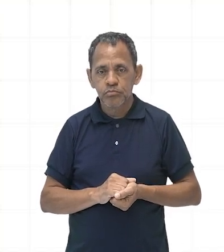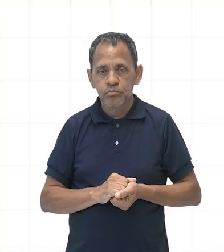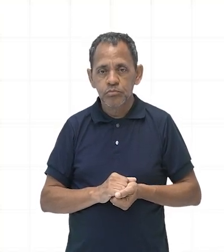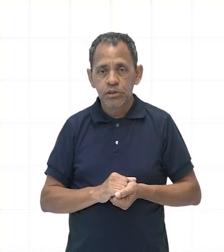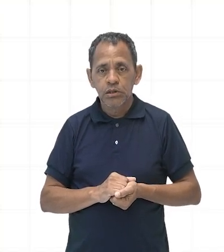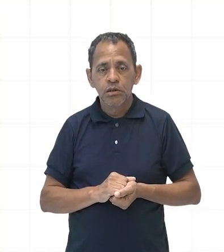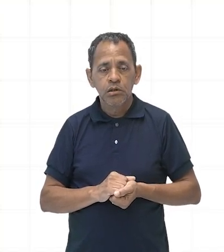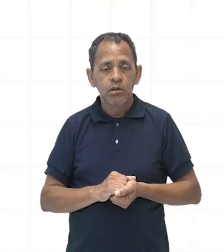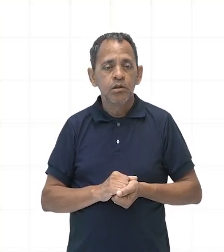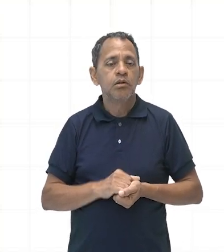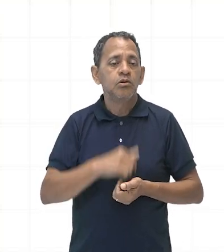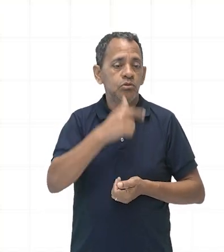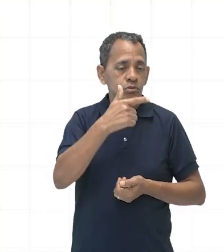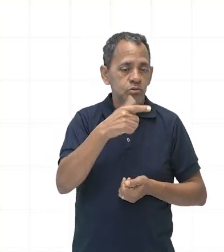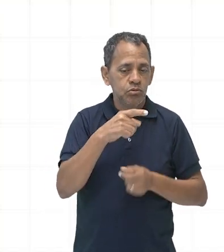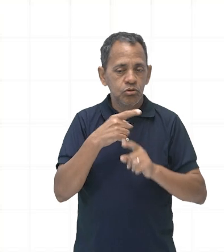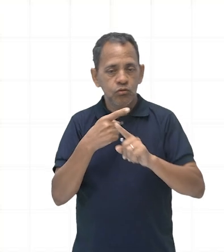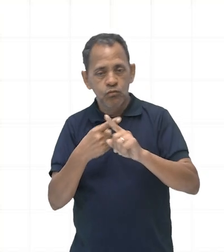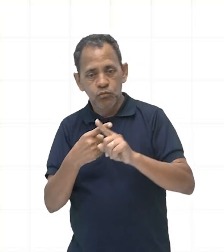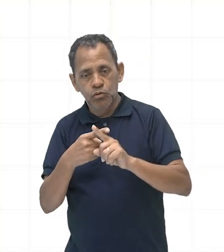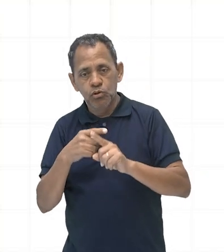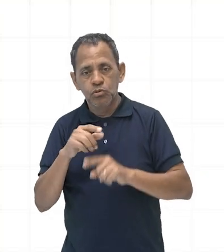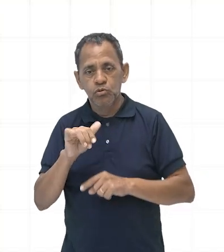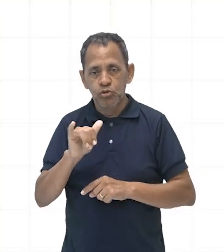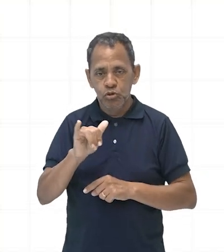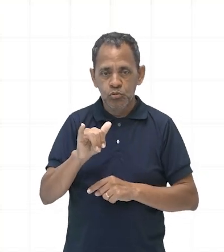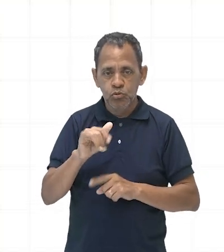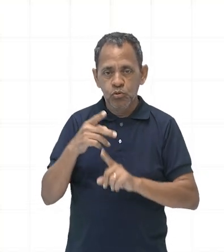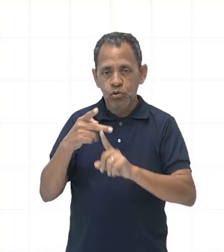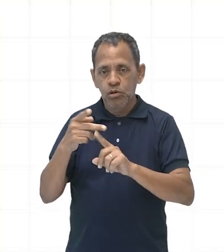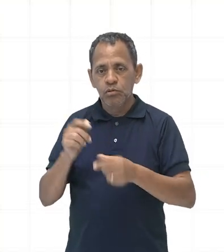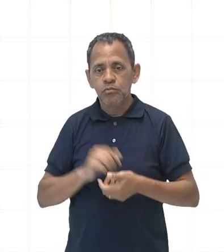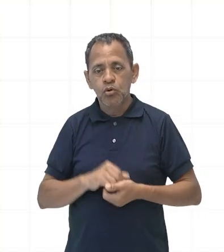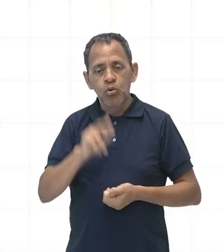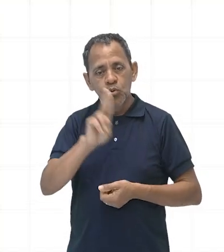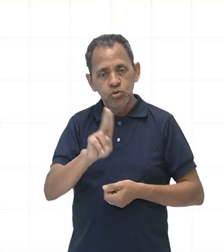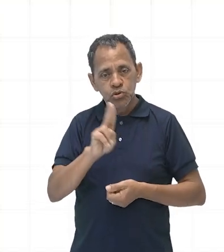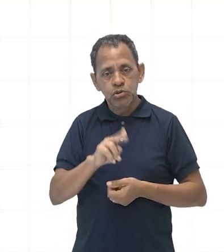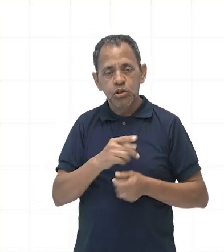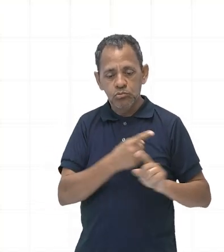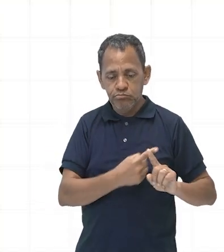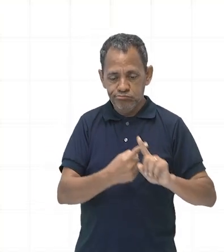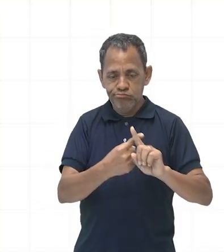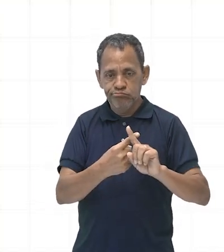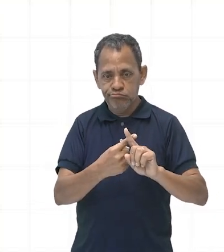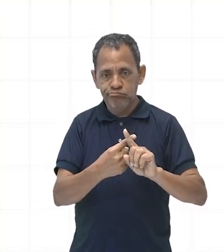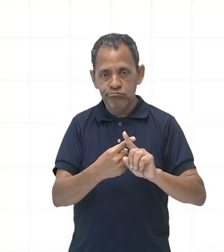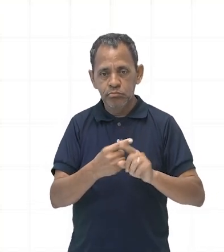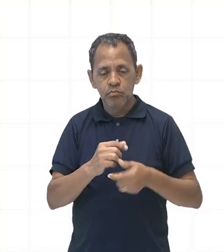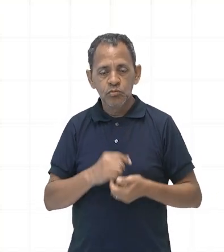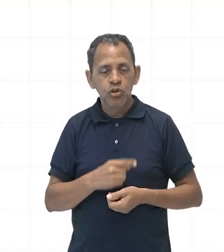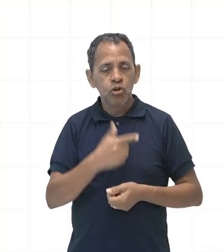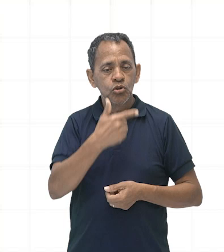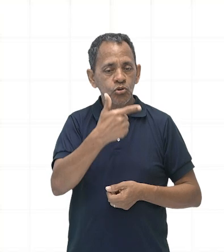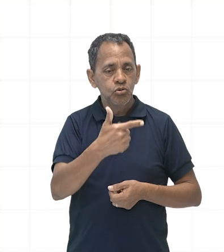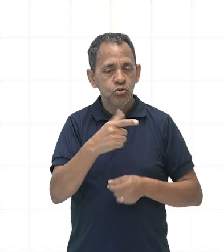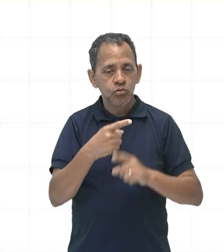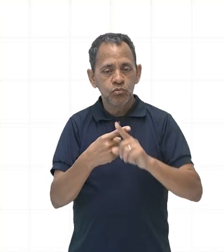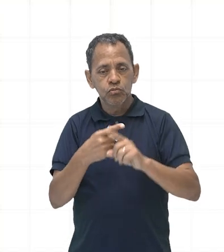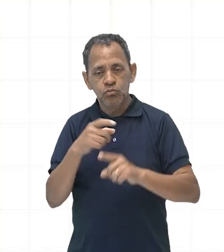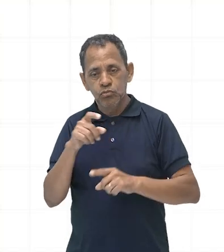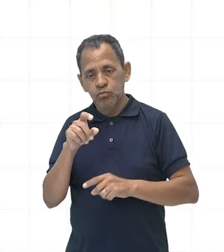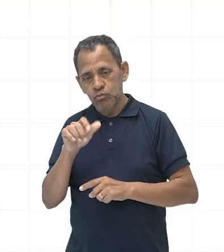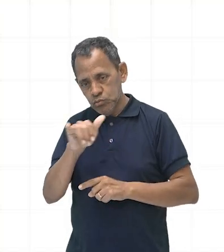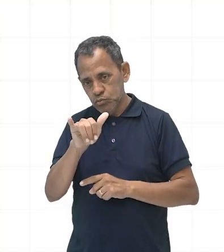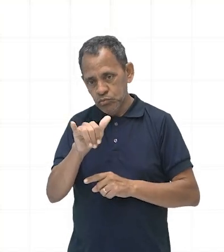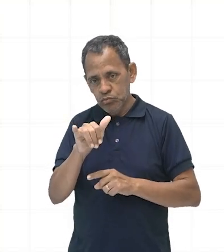2 vezes y ao quadrado, certo? Aplicando a propriedade voltando, nós vamos ter que 2 vezes y